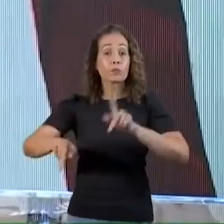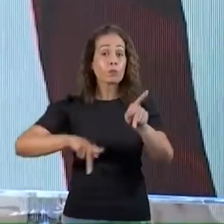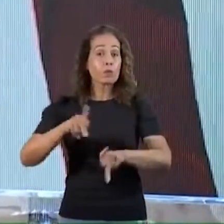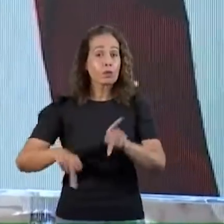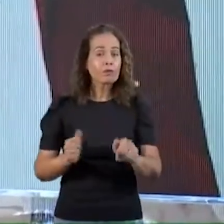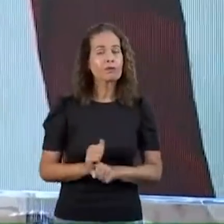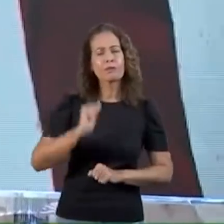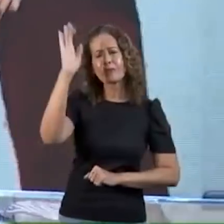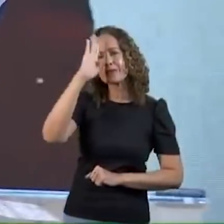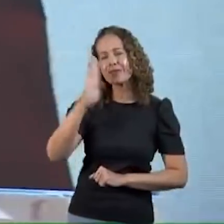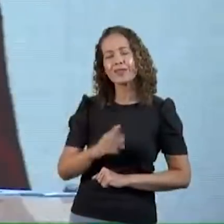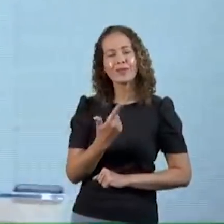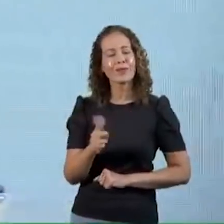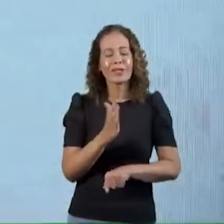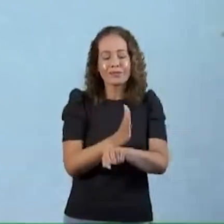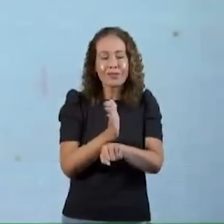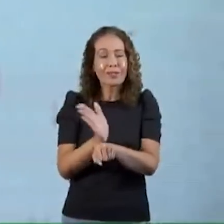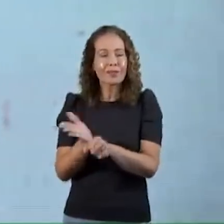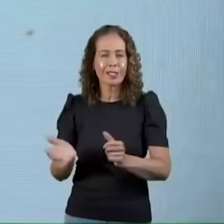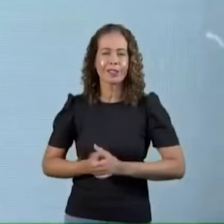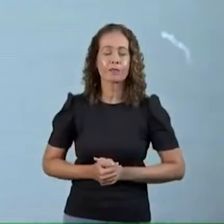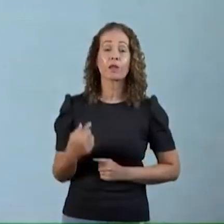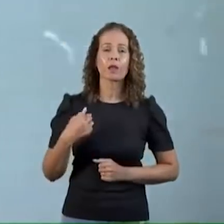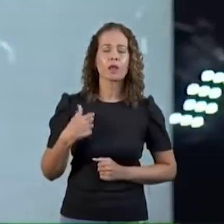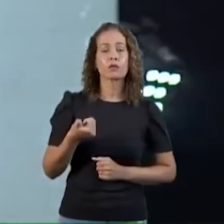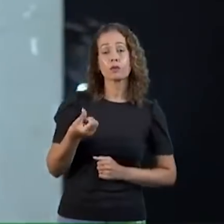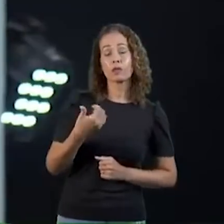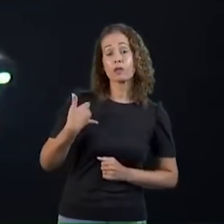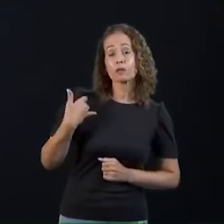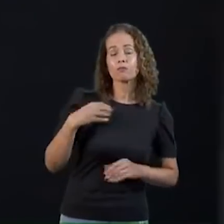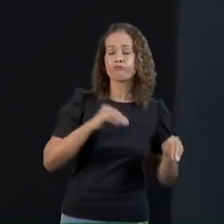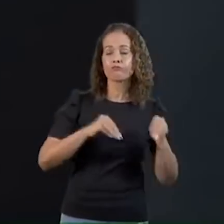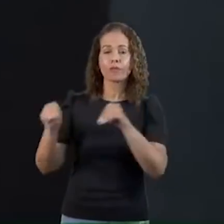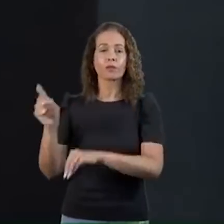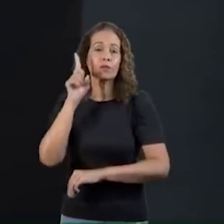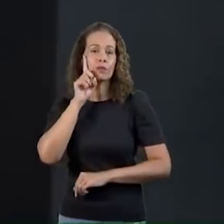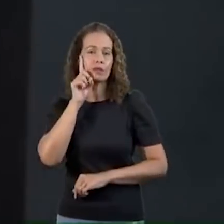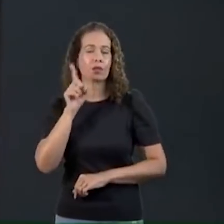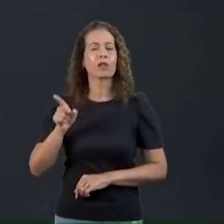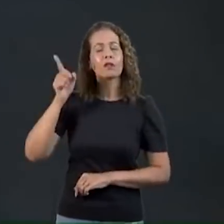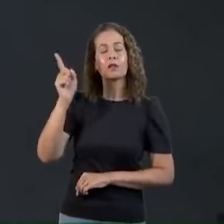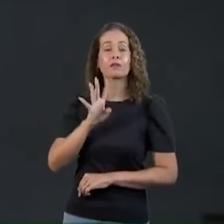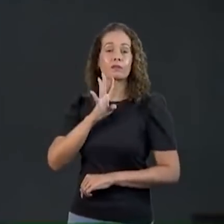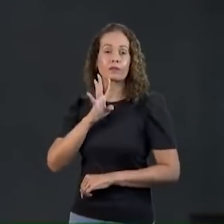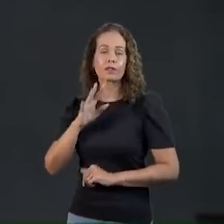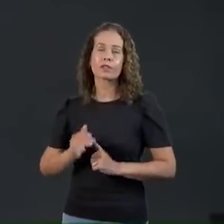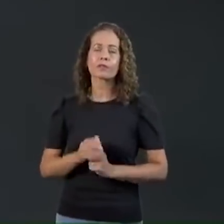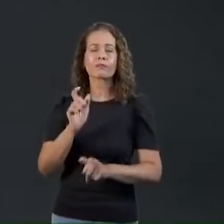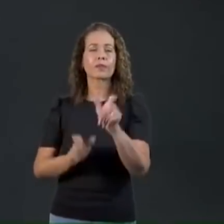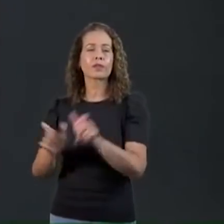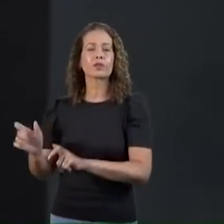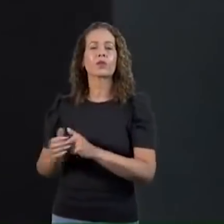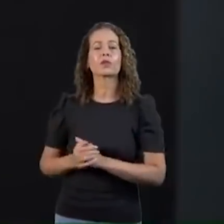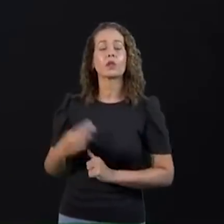com 16 anos de idade, de mudar para os Estados Unidos. E quando eu mudei para os Estados Unidos, eu conheci japonês, conheci alemão,